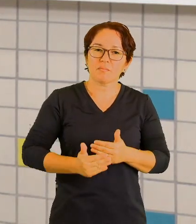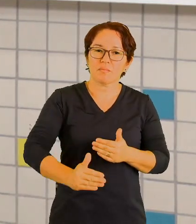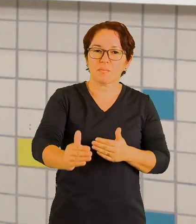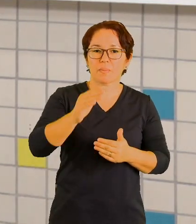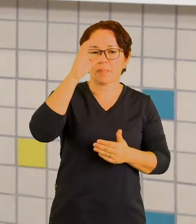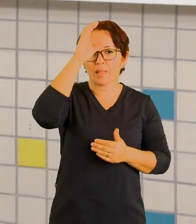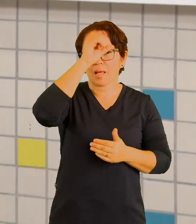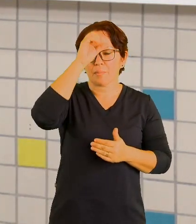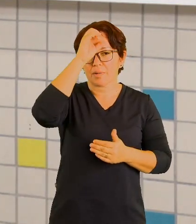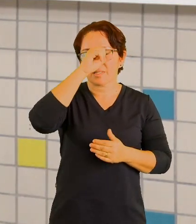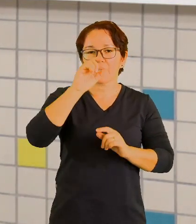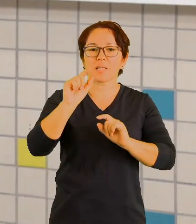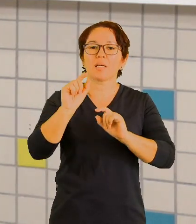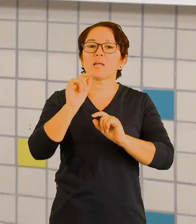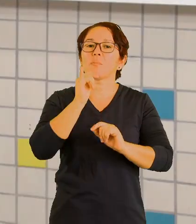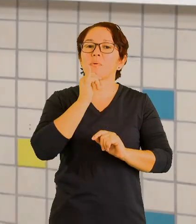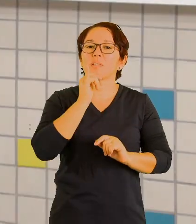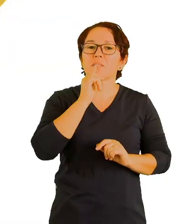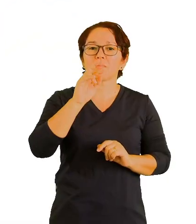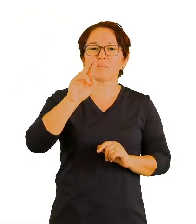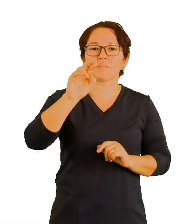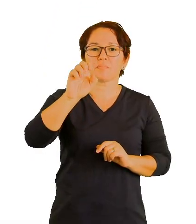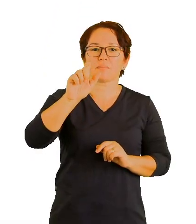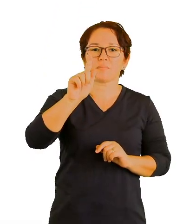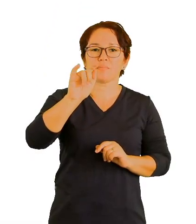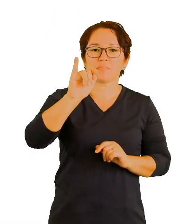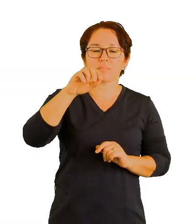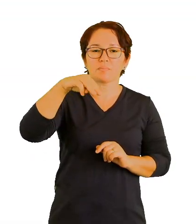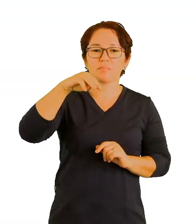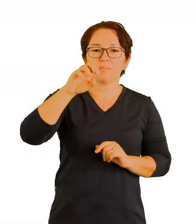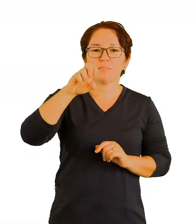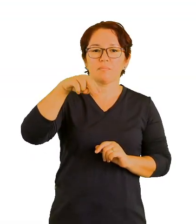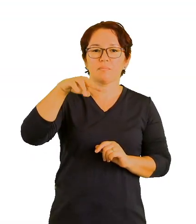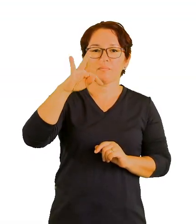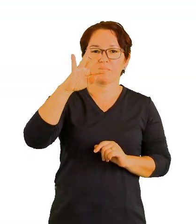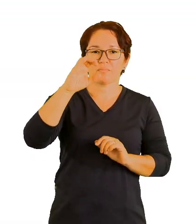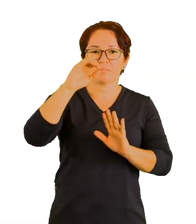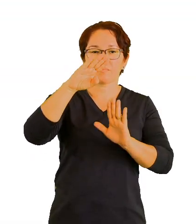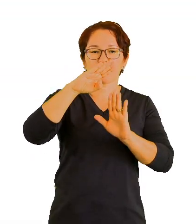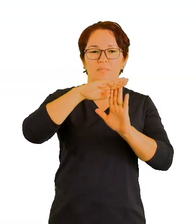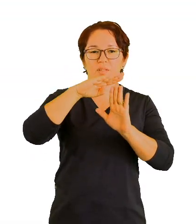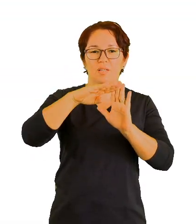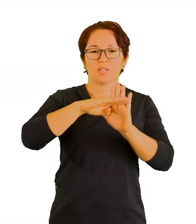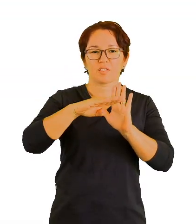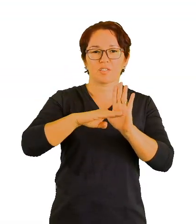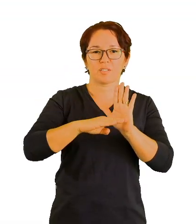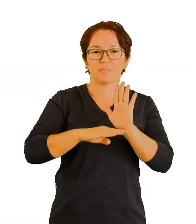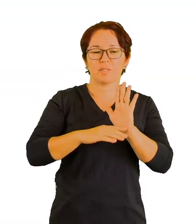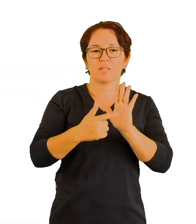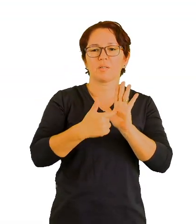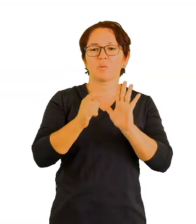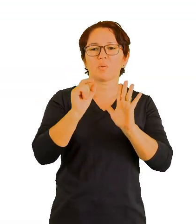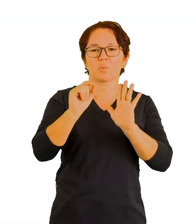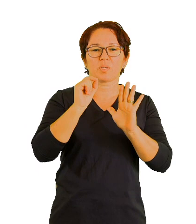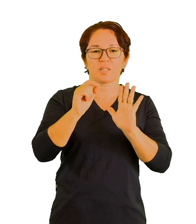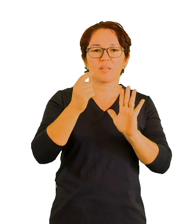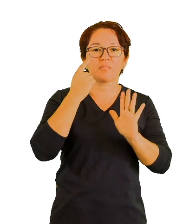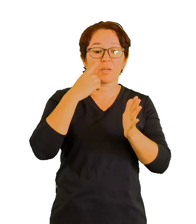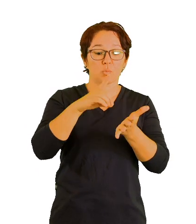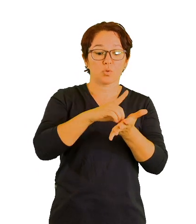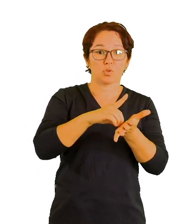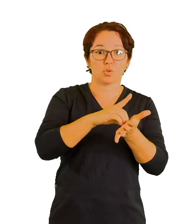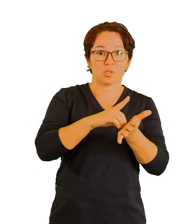regimento? Nós temos nesse slide a definição no dicionário de regimento.